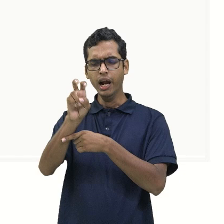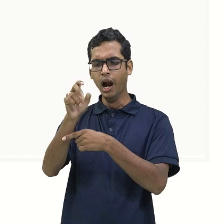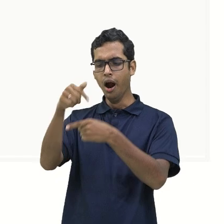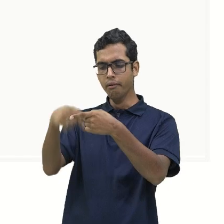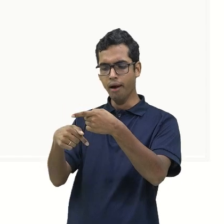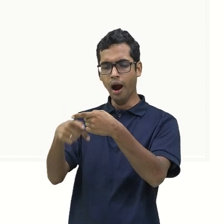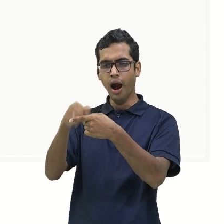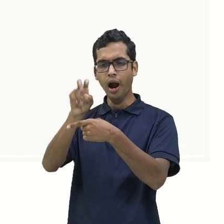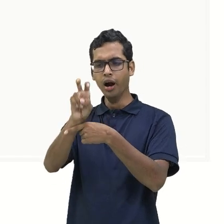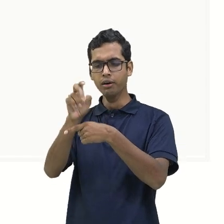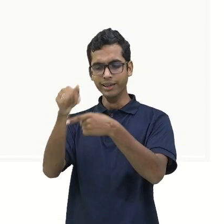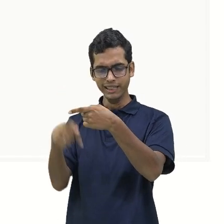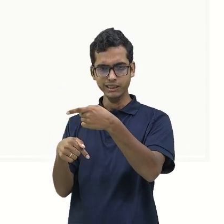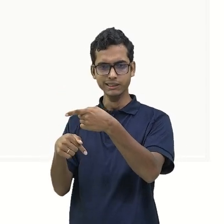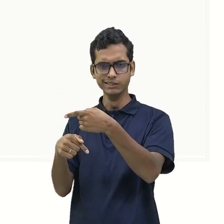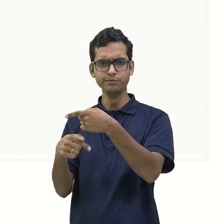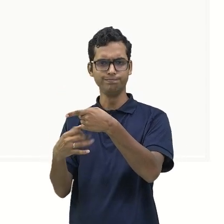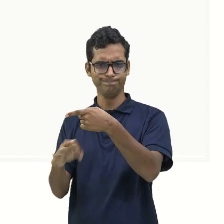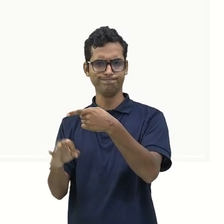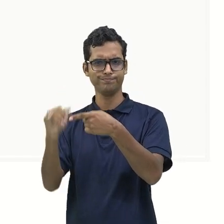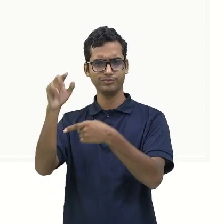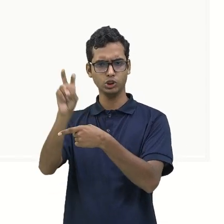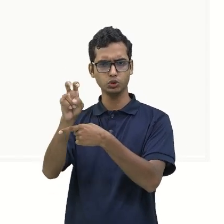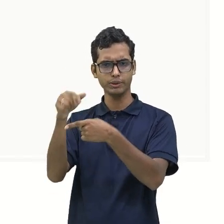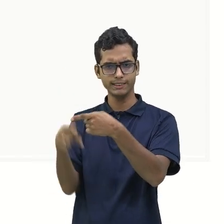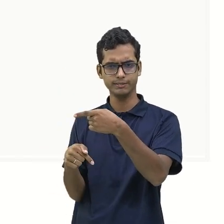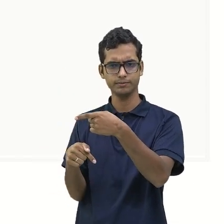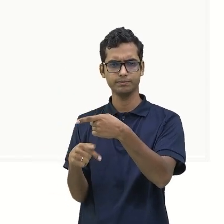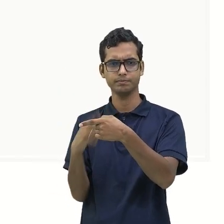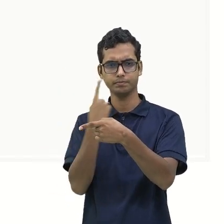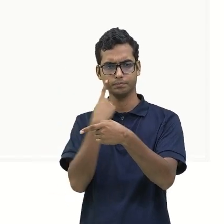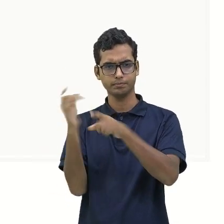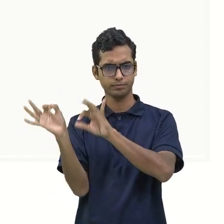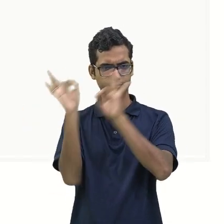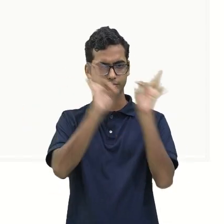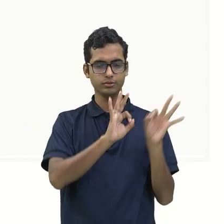para 7. De 5 para 7.